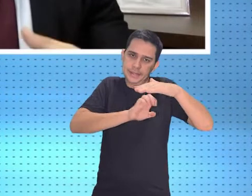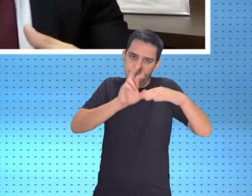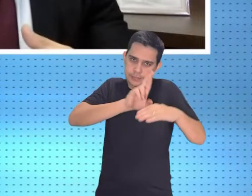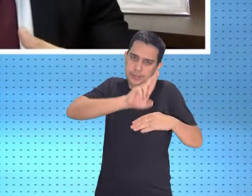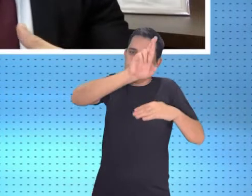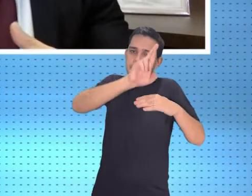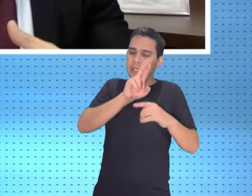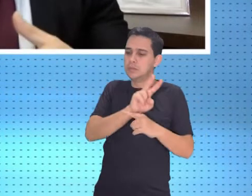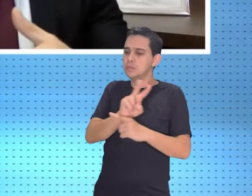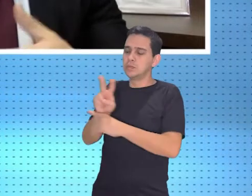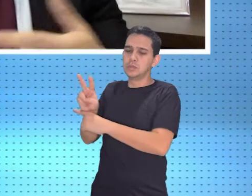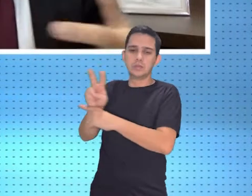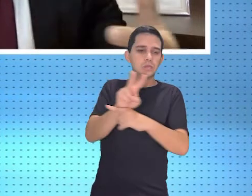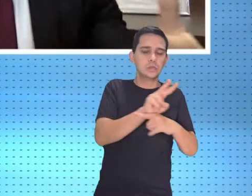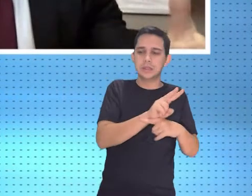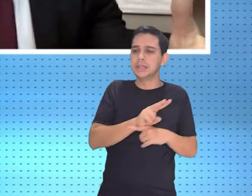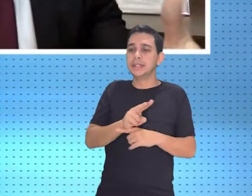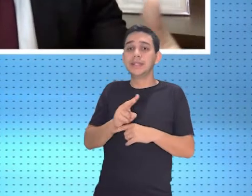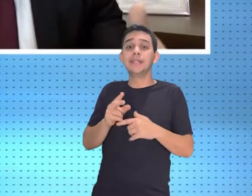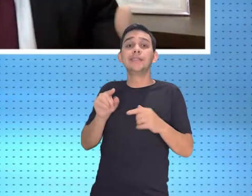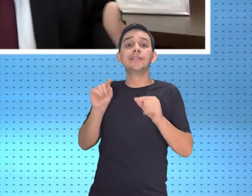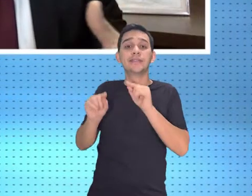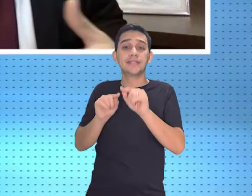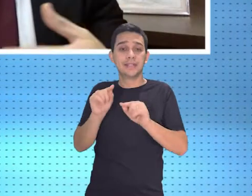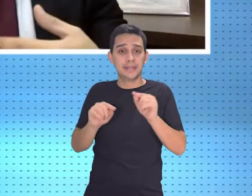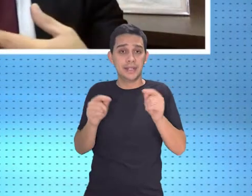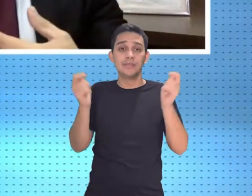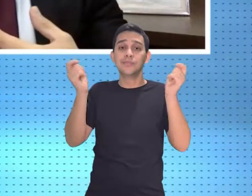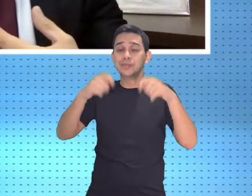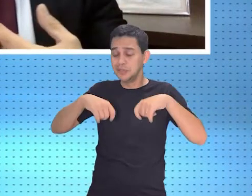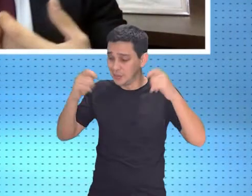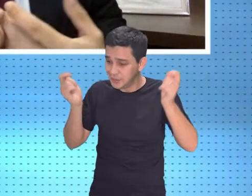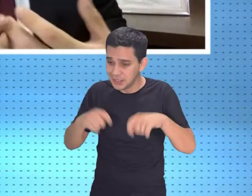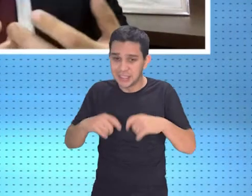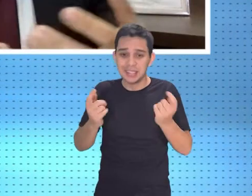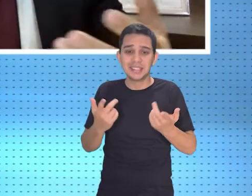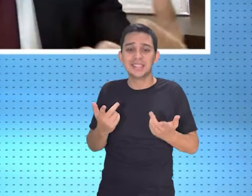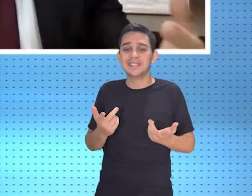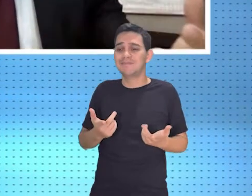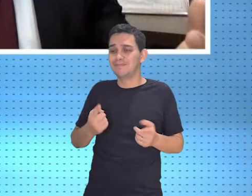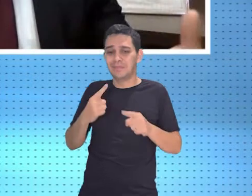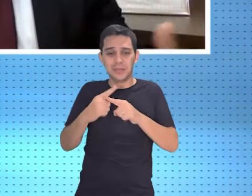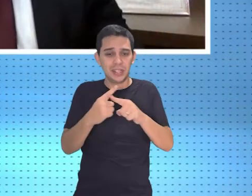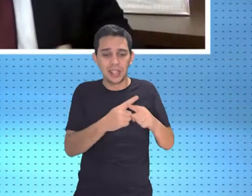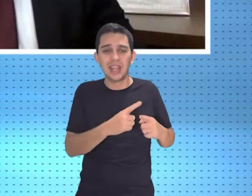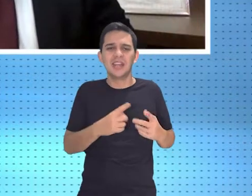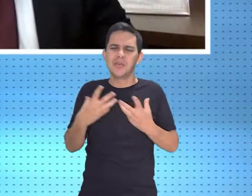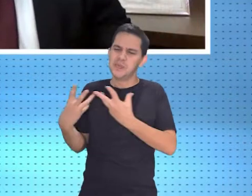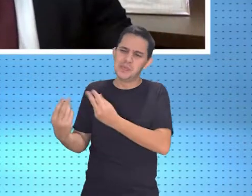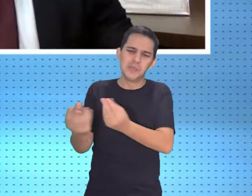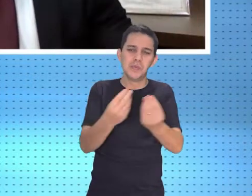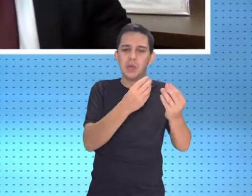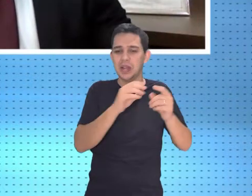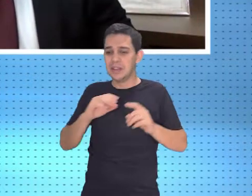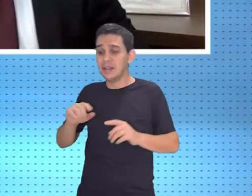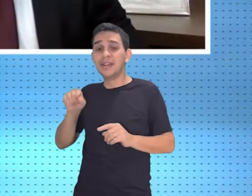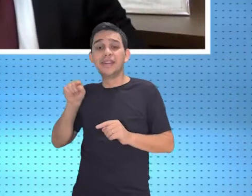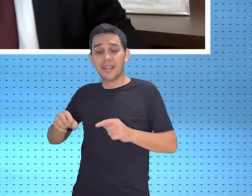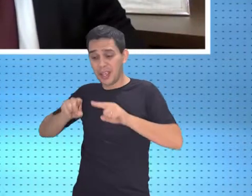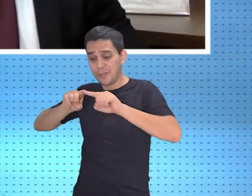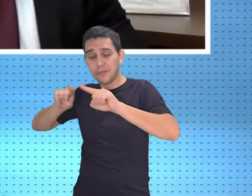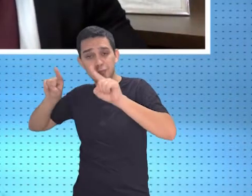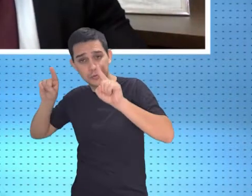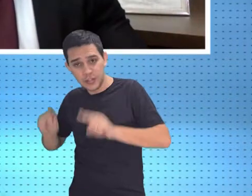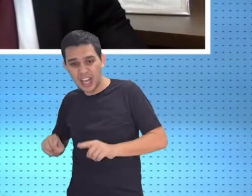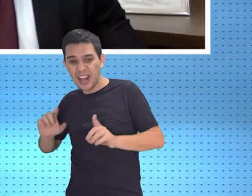tem sido aumentada a possibilidade, né? Tem sido vistos mais casos em que é